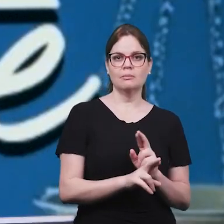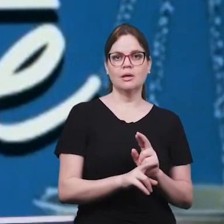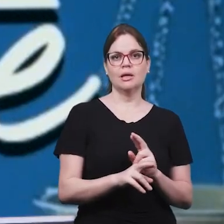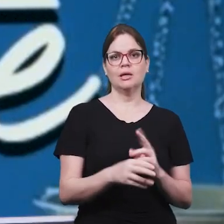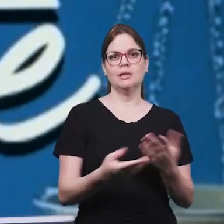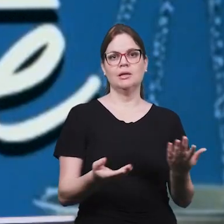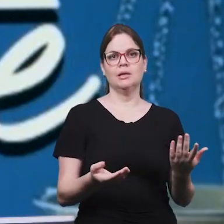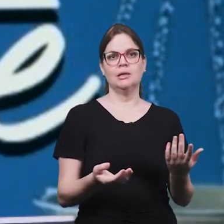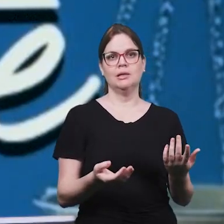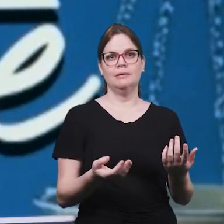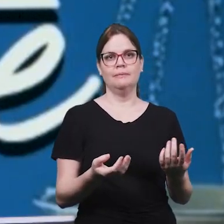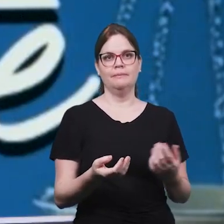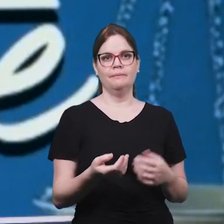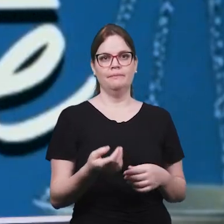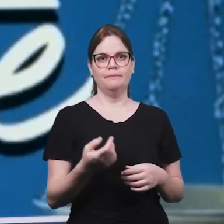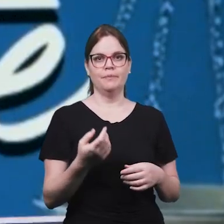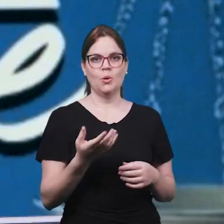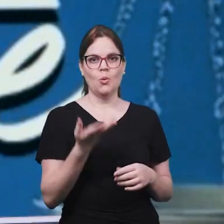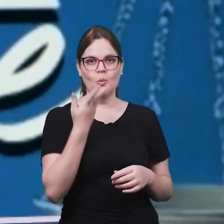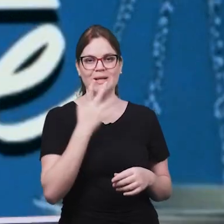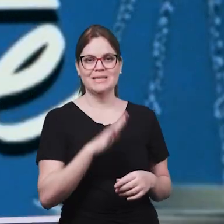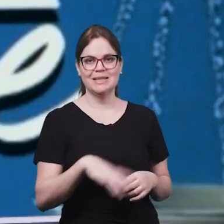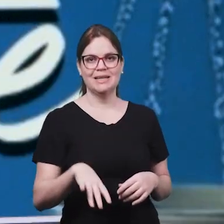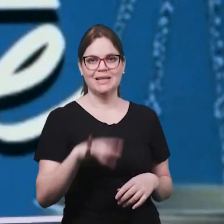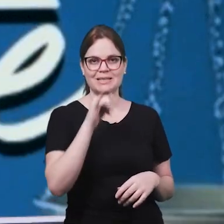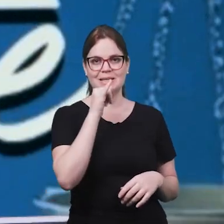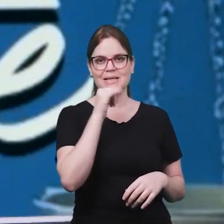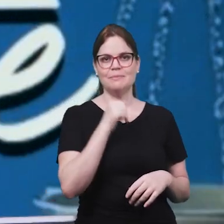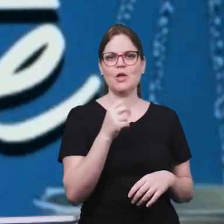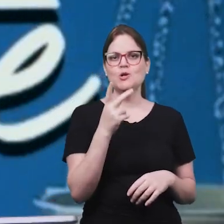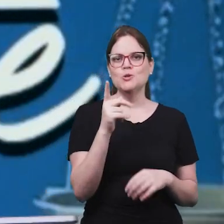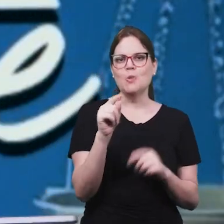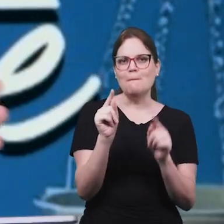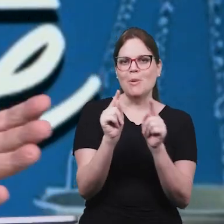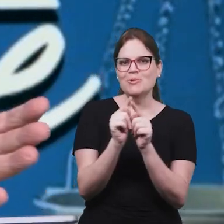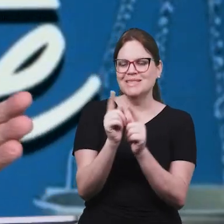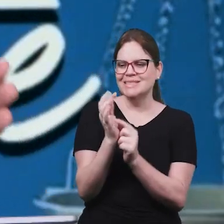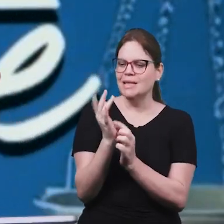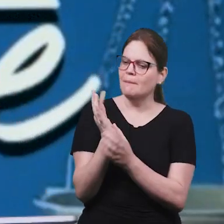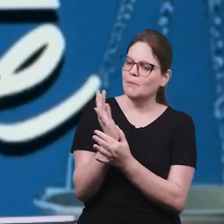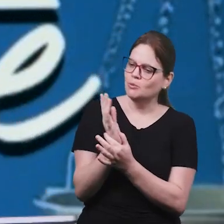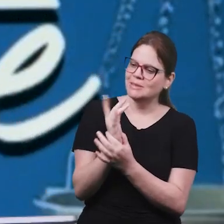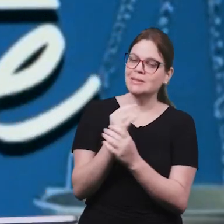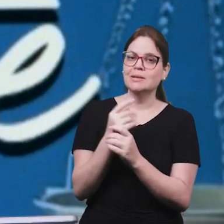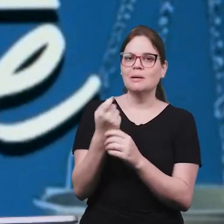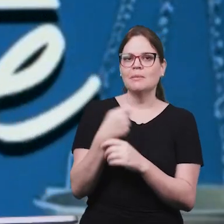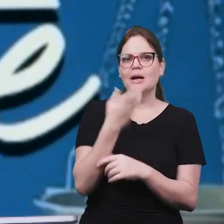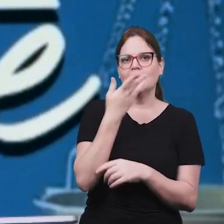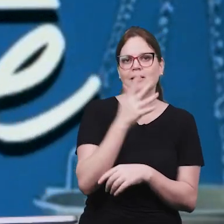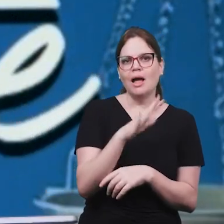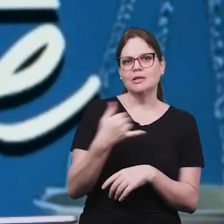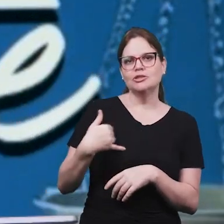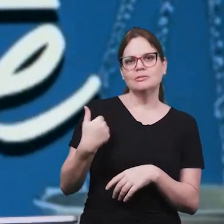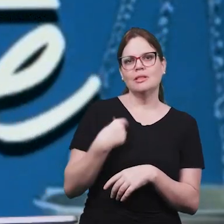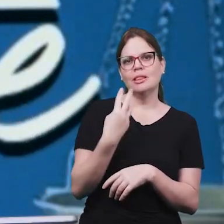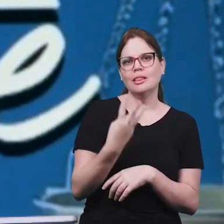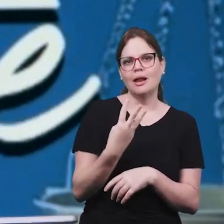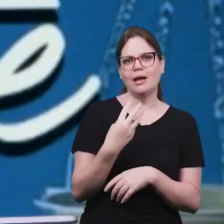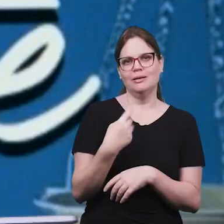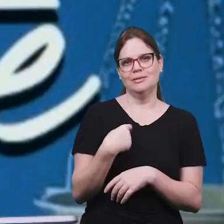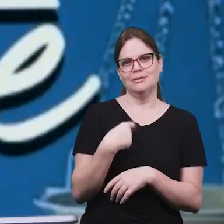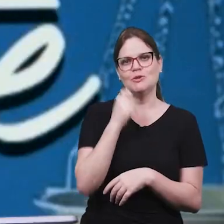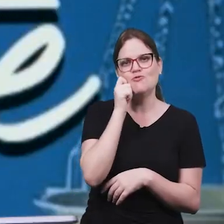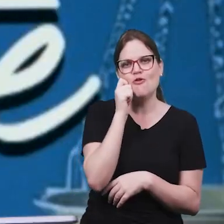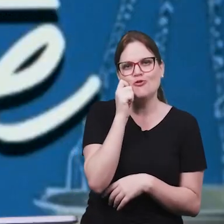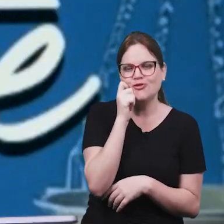relacionamento, daquele negócio de ser seu pezinho, sua mãozinha, e etc. Está dentro dessa idade. Mas a professora que